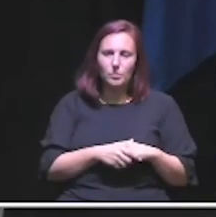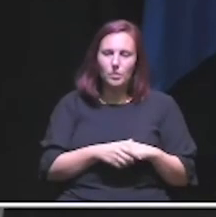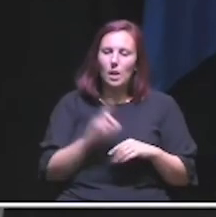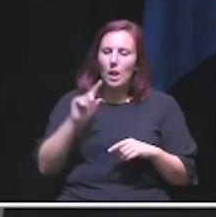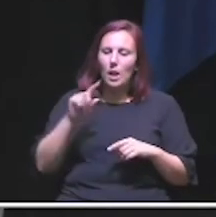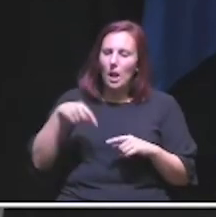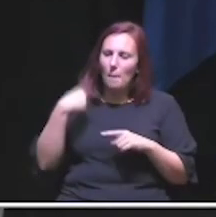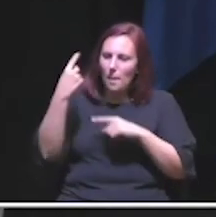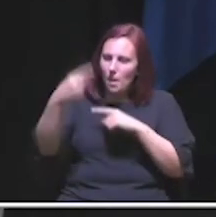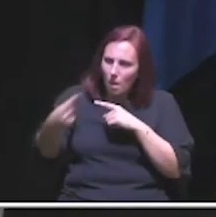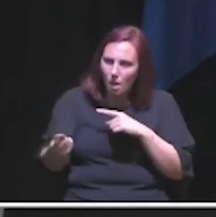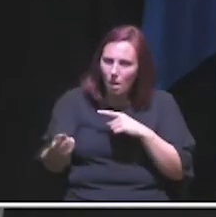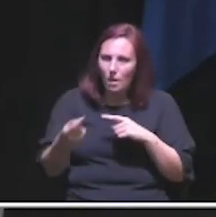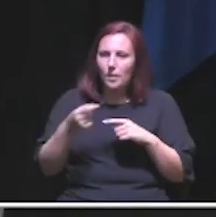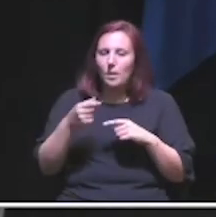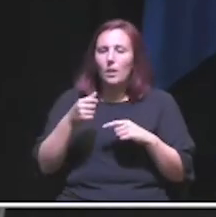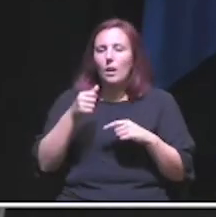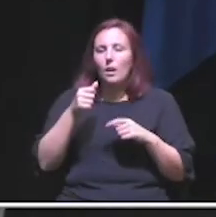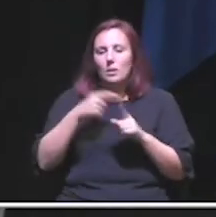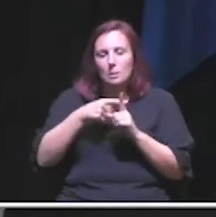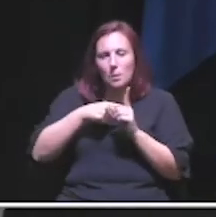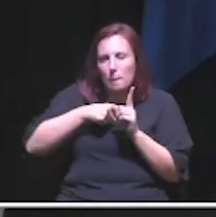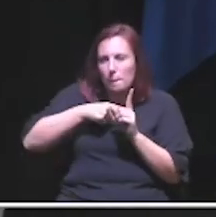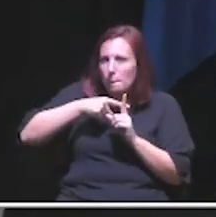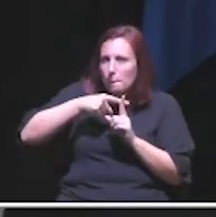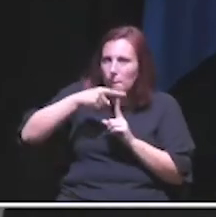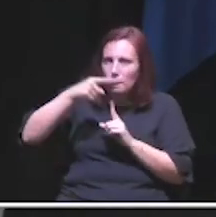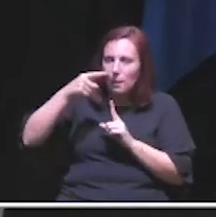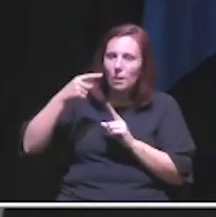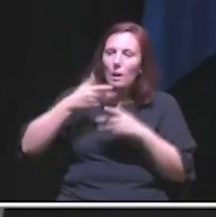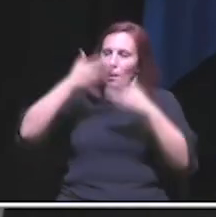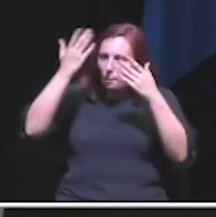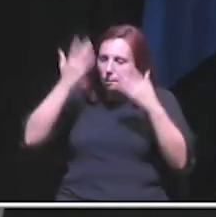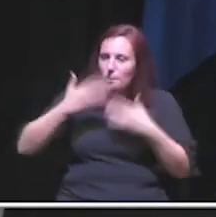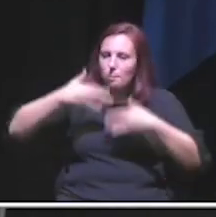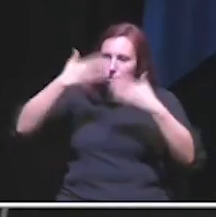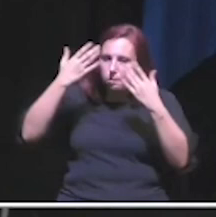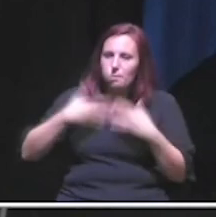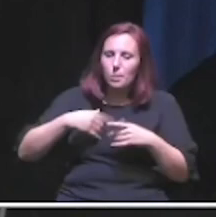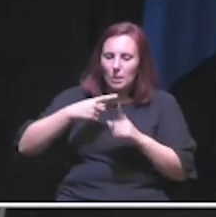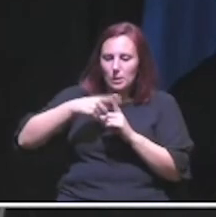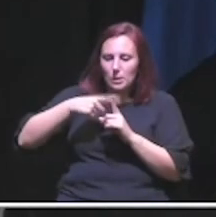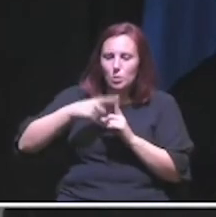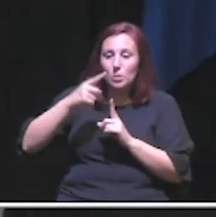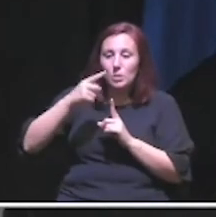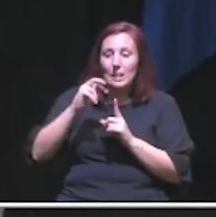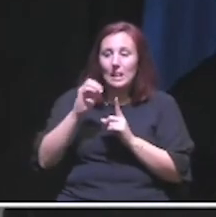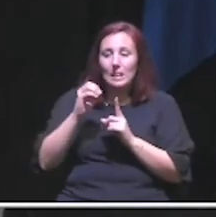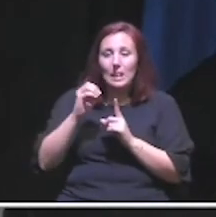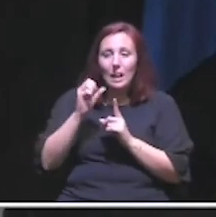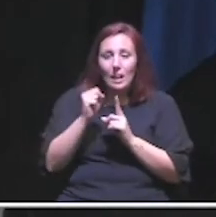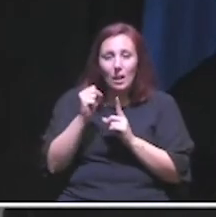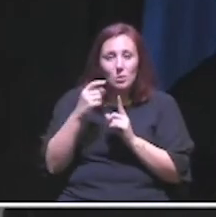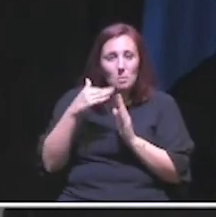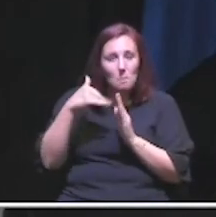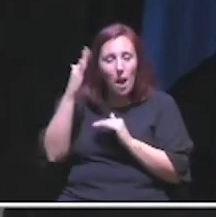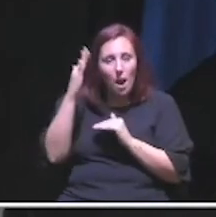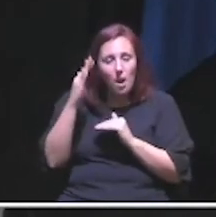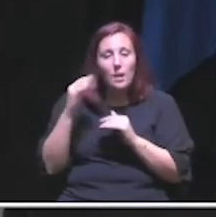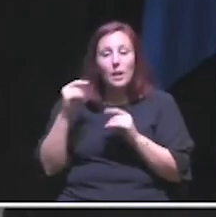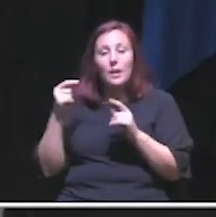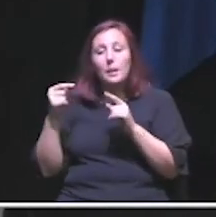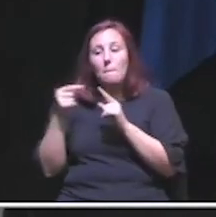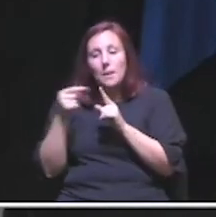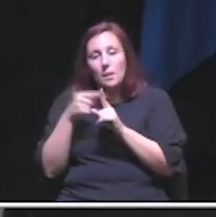Depois da manhã começa uma onda de calor. Vamos estar vários dias seguidos com temperaturas acima dos 30 graus e com mínimas acima dos